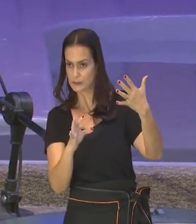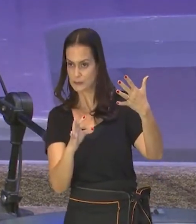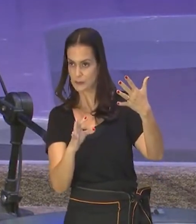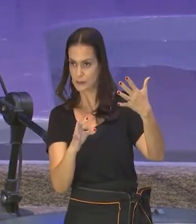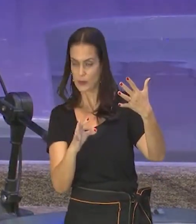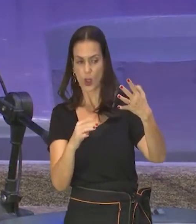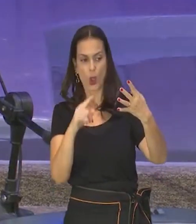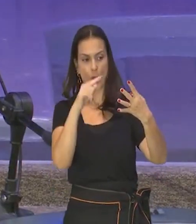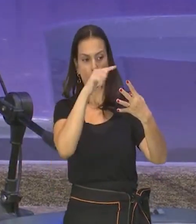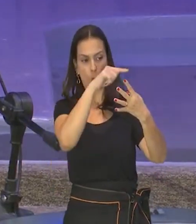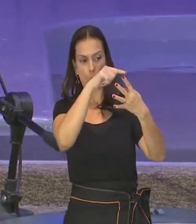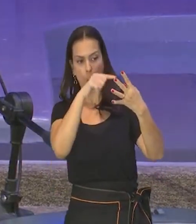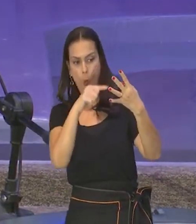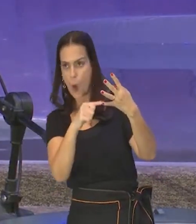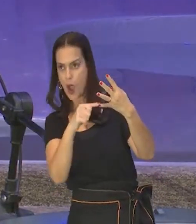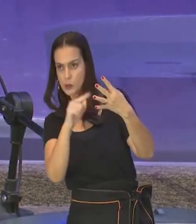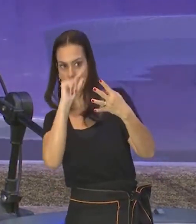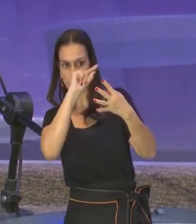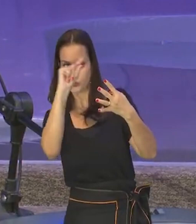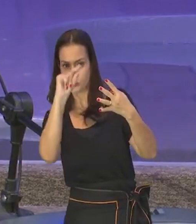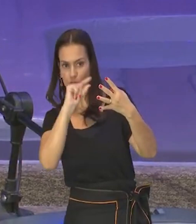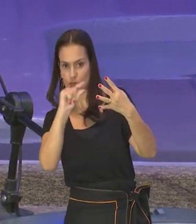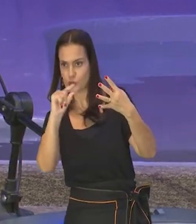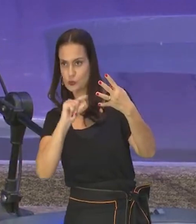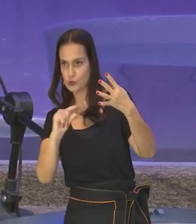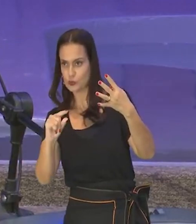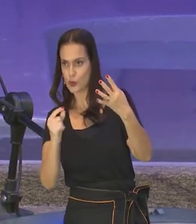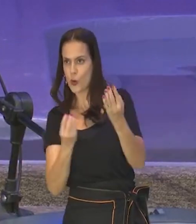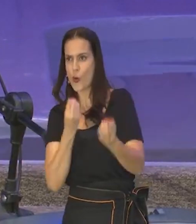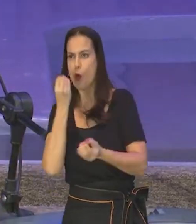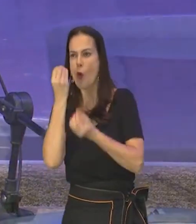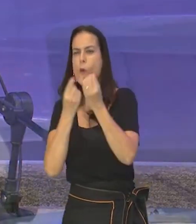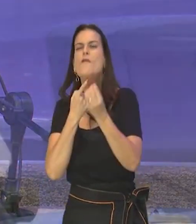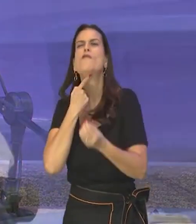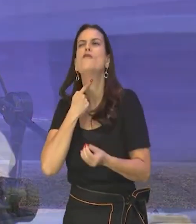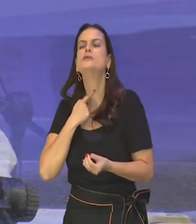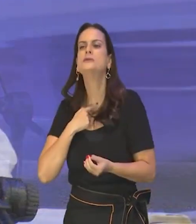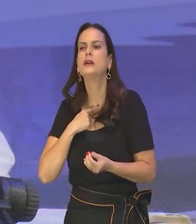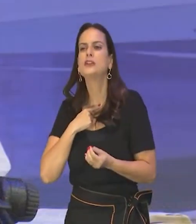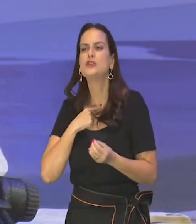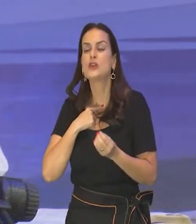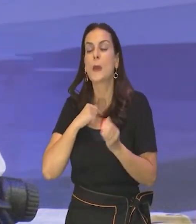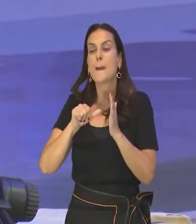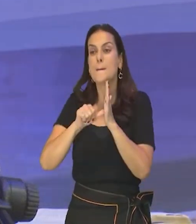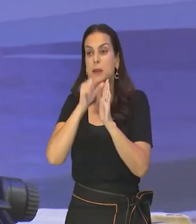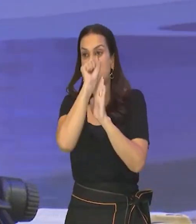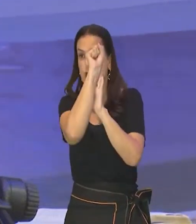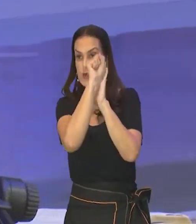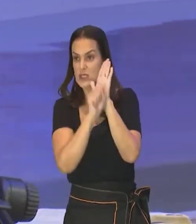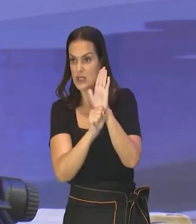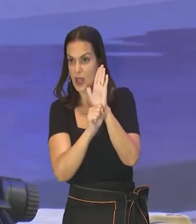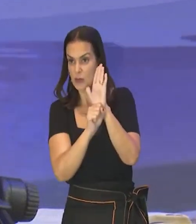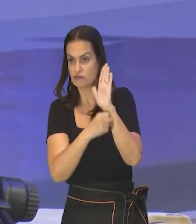4 tópicos importantes no movimento de Deus no primeiro século da nossa era.